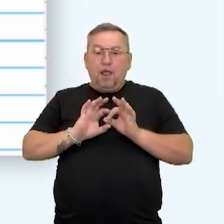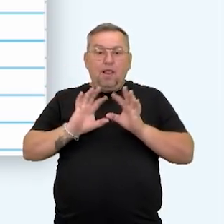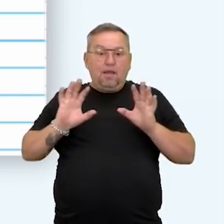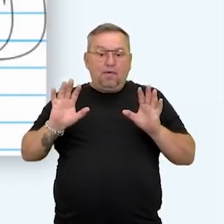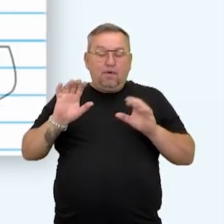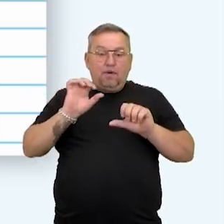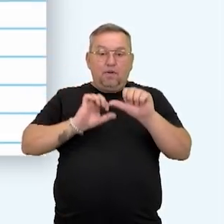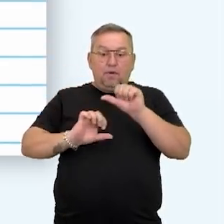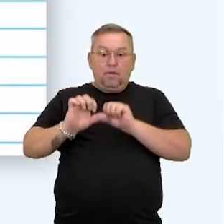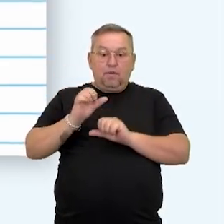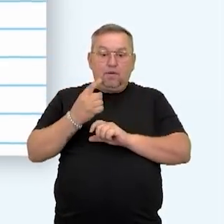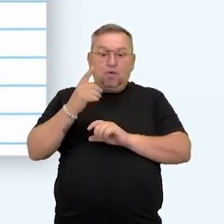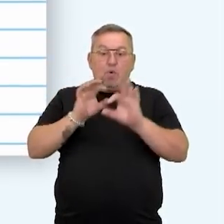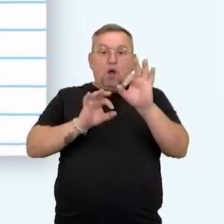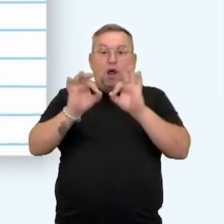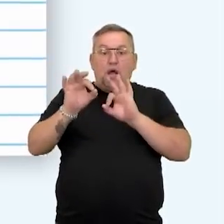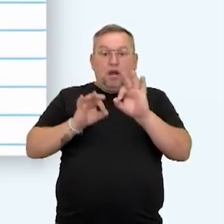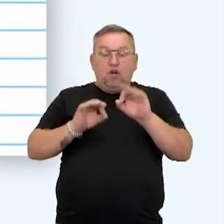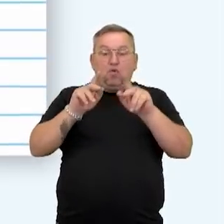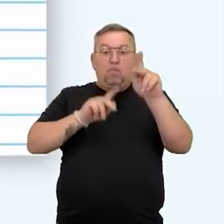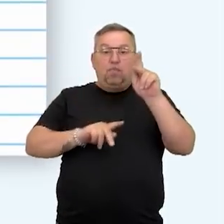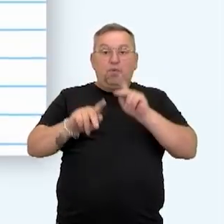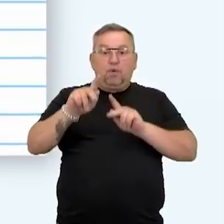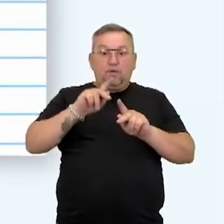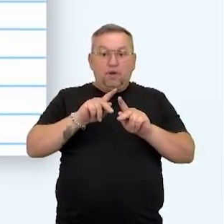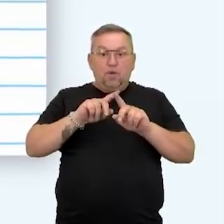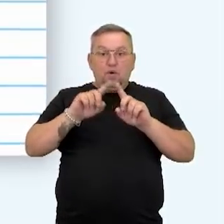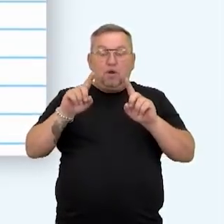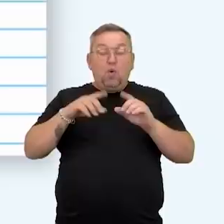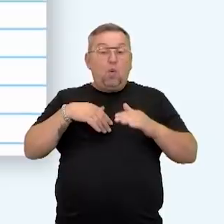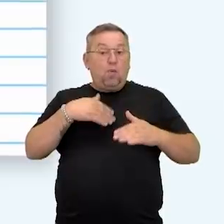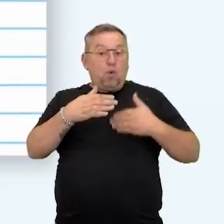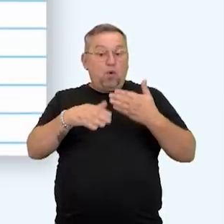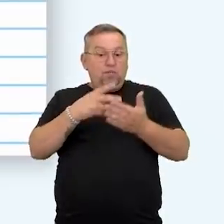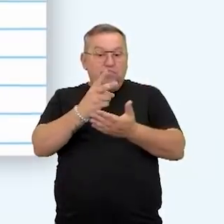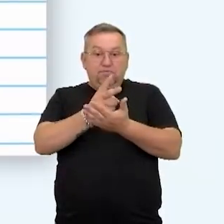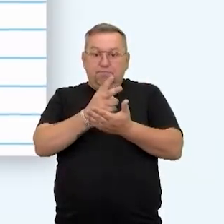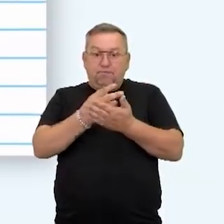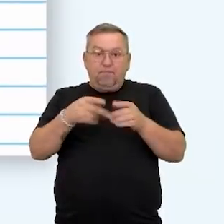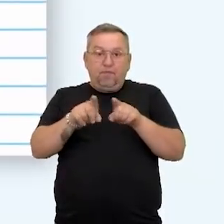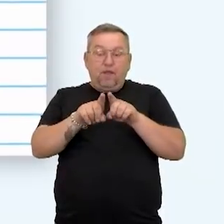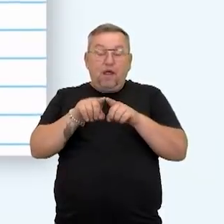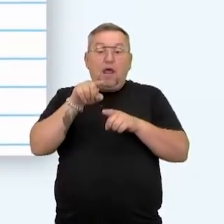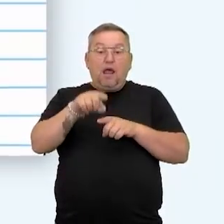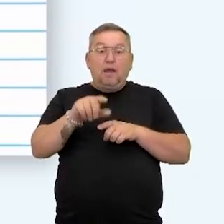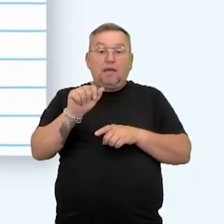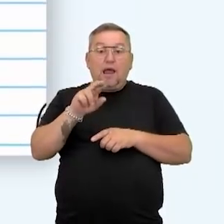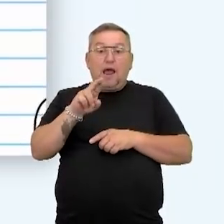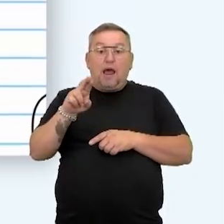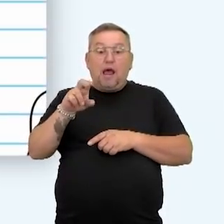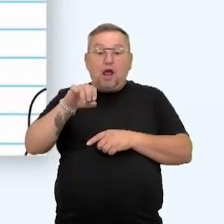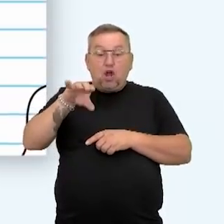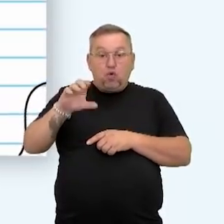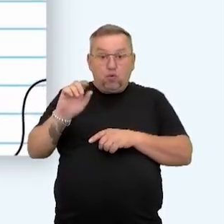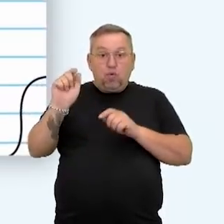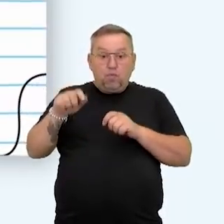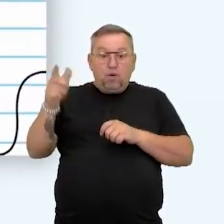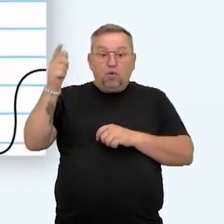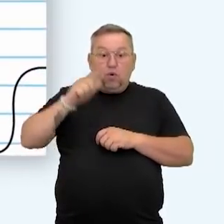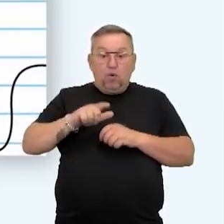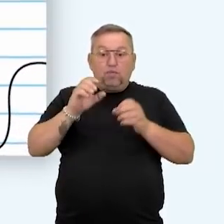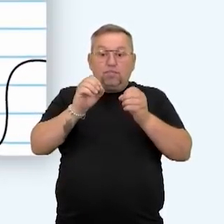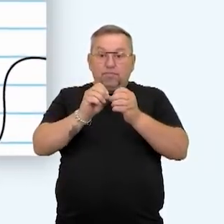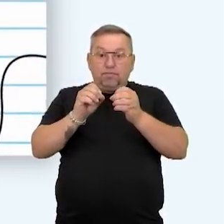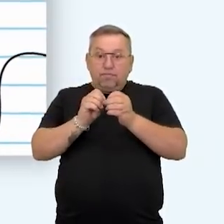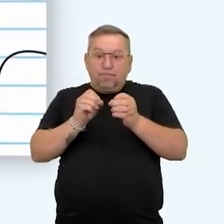se transformou em um arranjo populacional. O processo é contínuo e a esses arranjos podem juntar-se outros